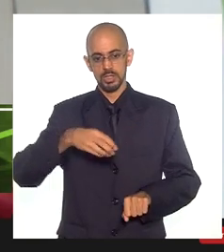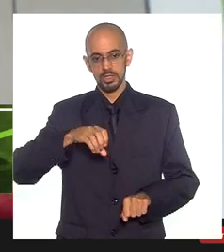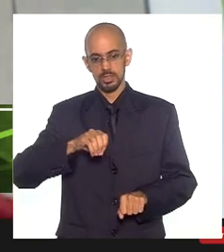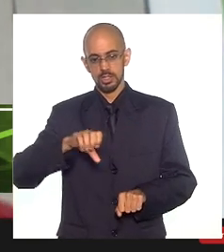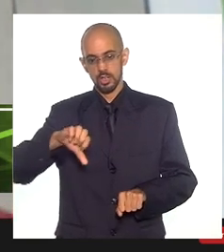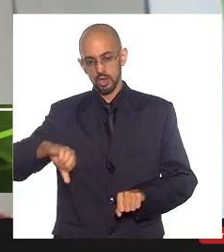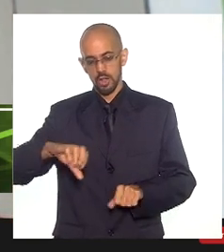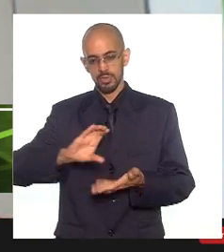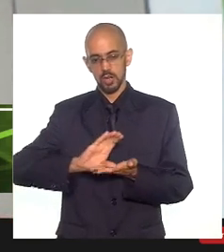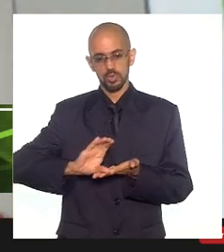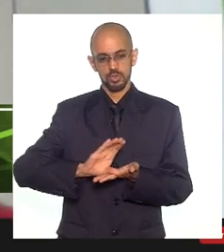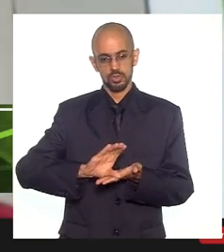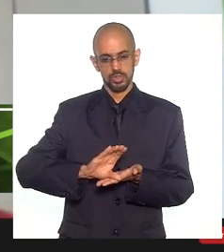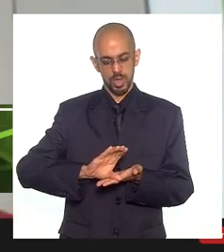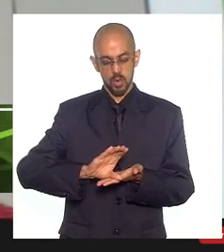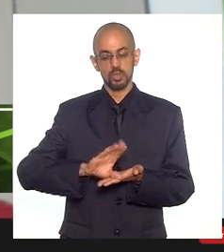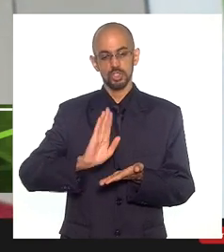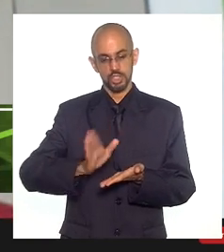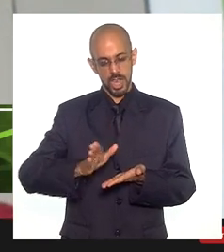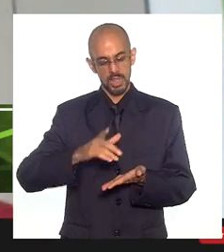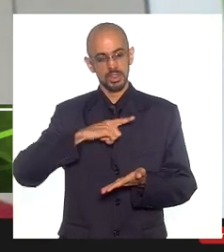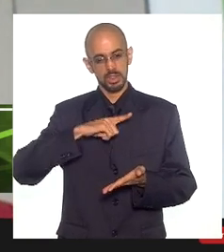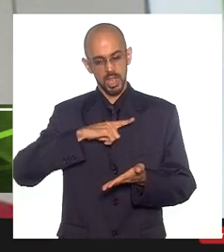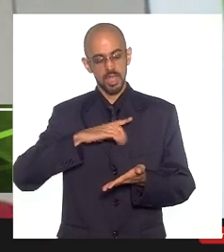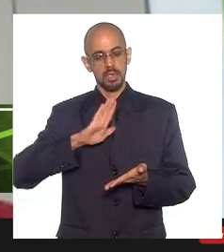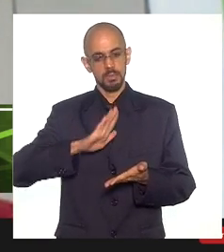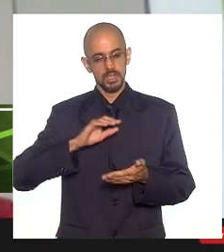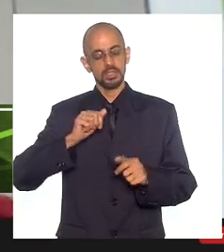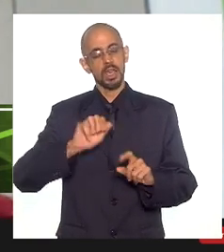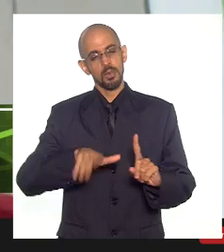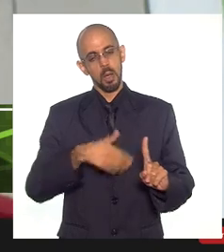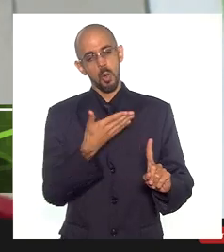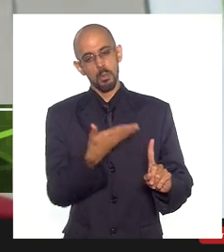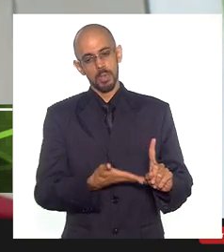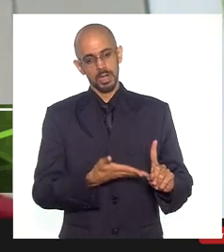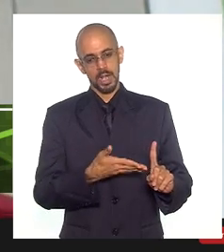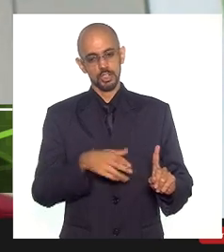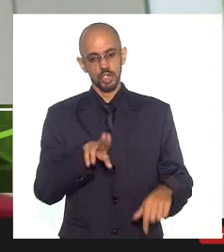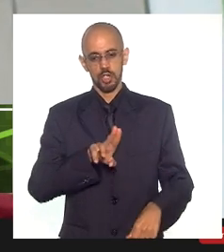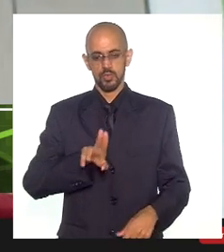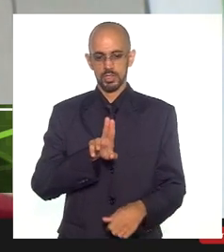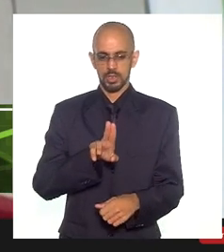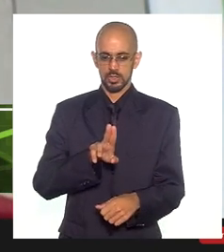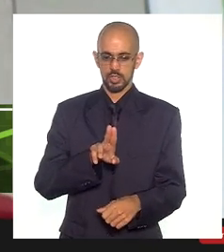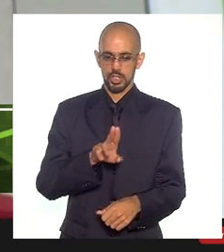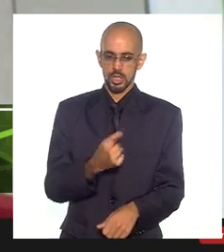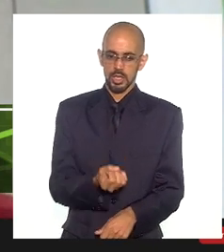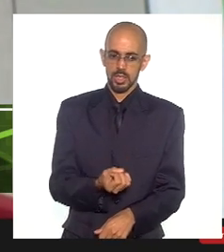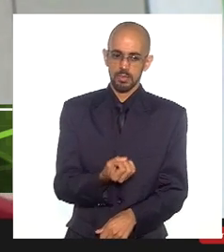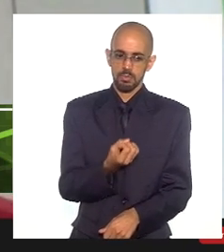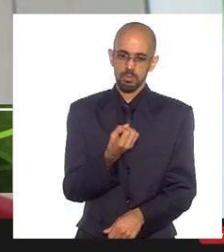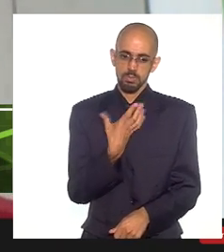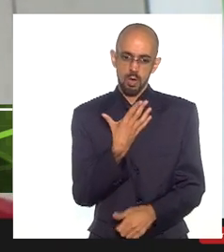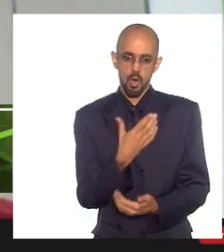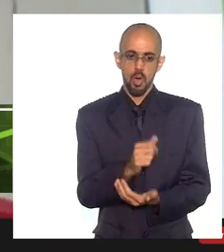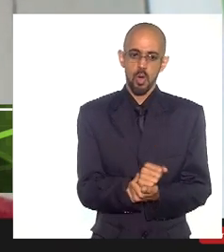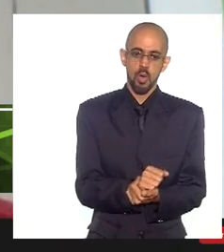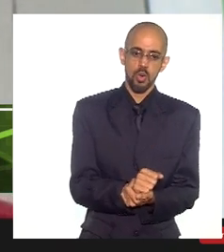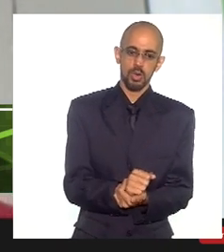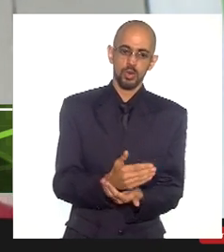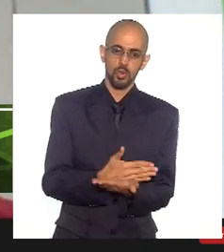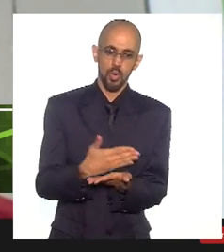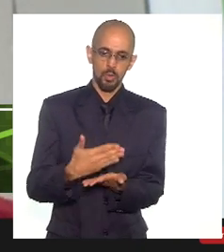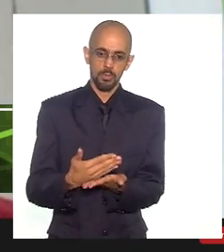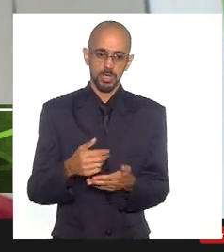como forma de homenagear a nossa universidade. E, entrando aqui nos temas da nossa audiência,